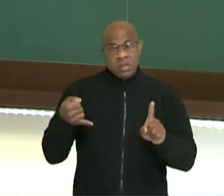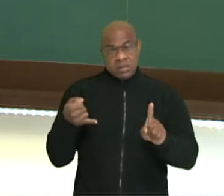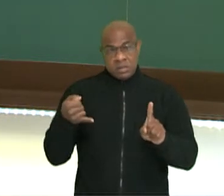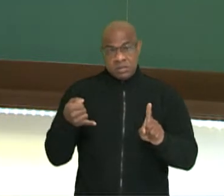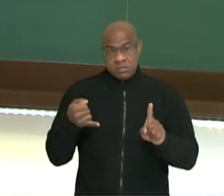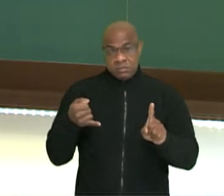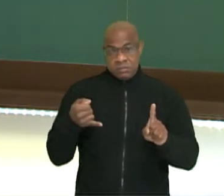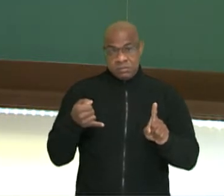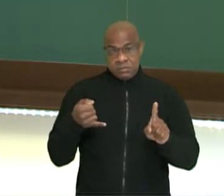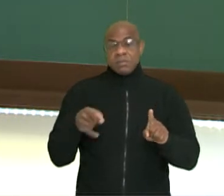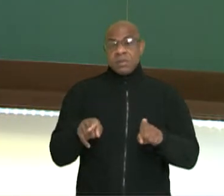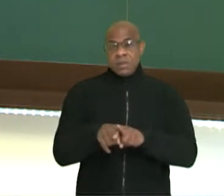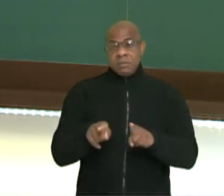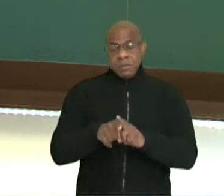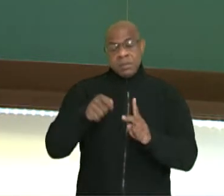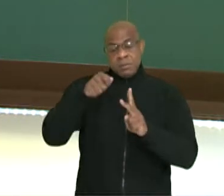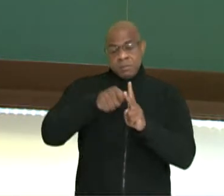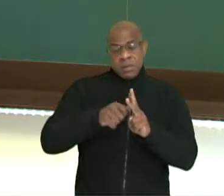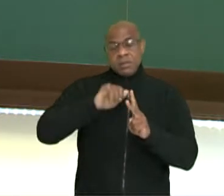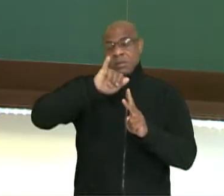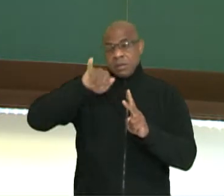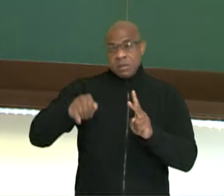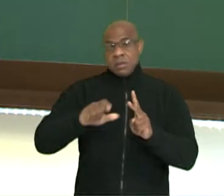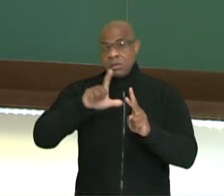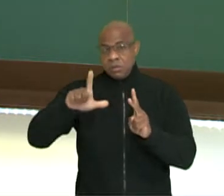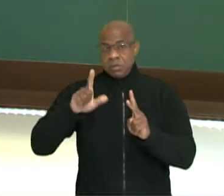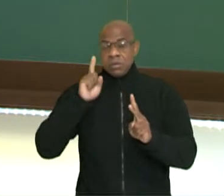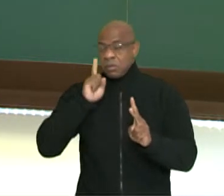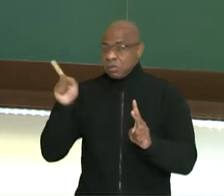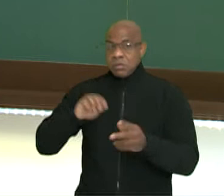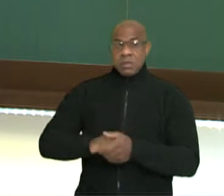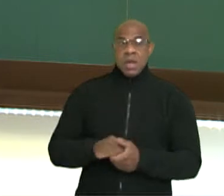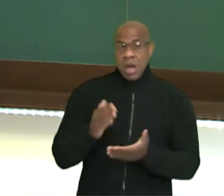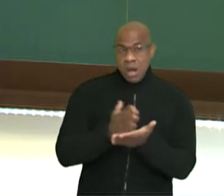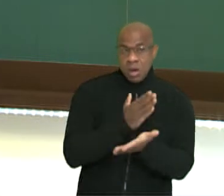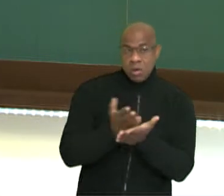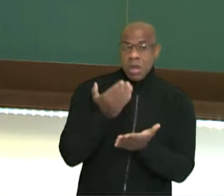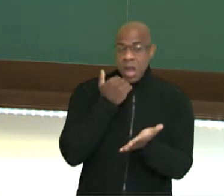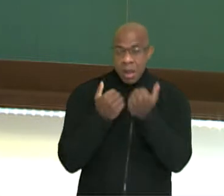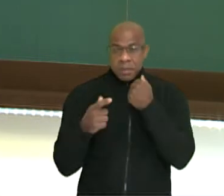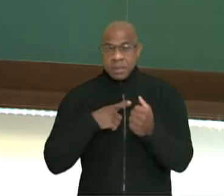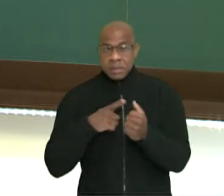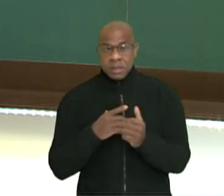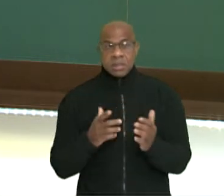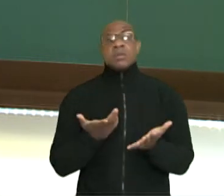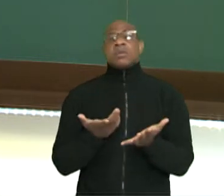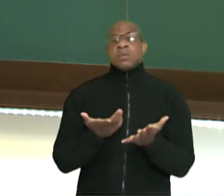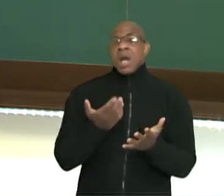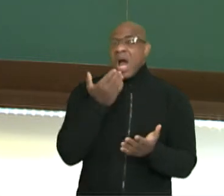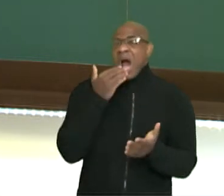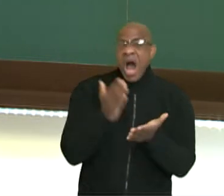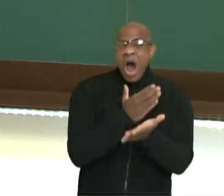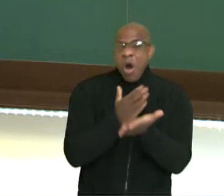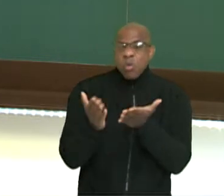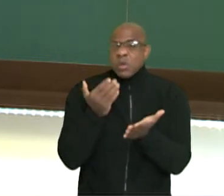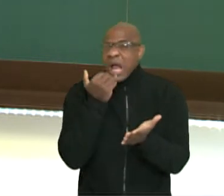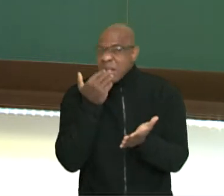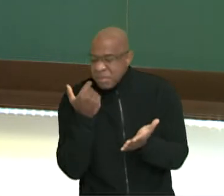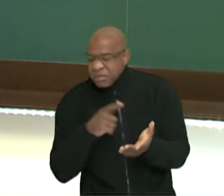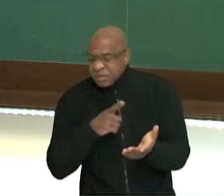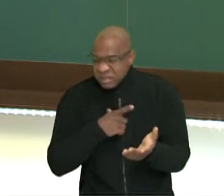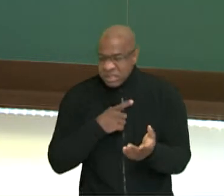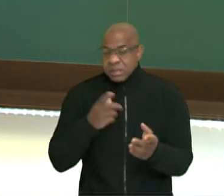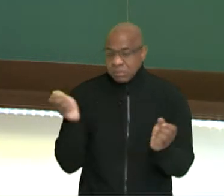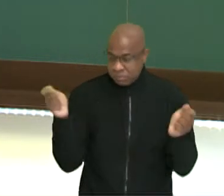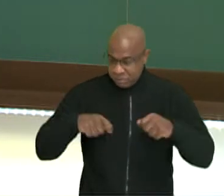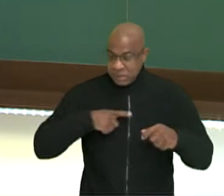Então, tem algumas frutas só, tá bom? Alguns alimentos que tem a safra no mês de julho e janeiro. Se